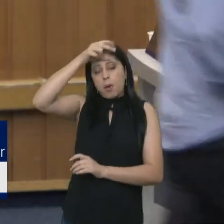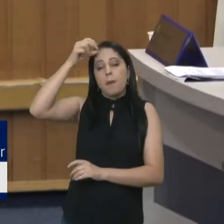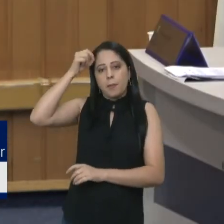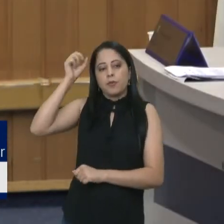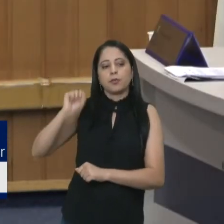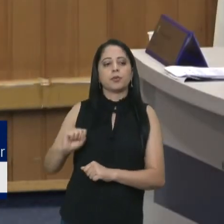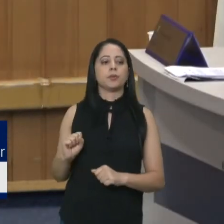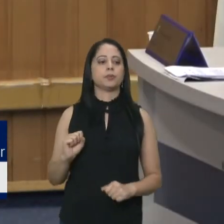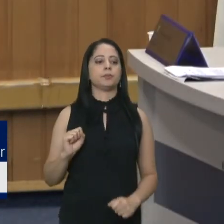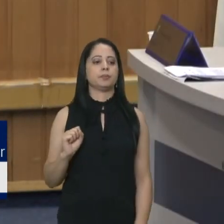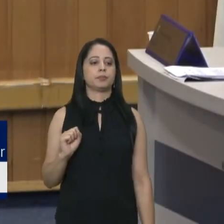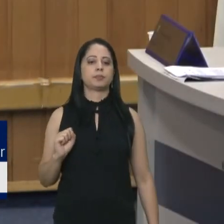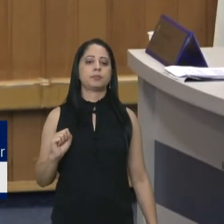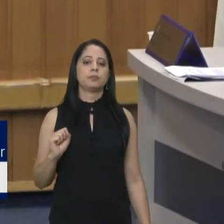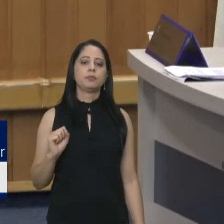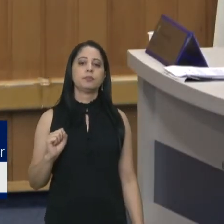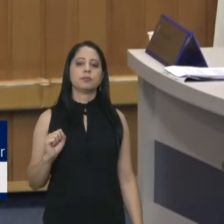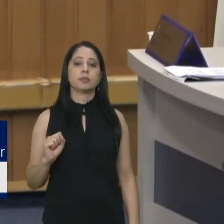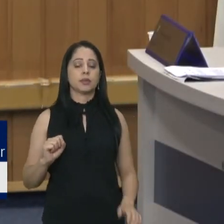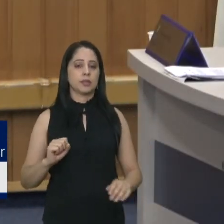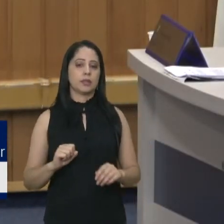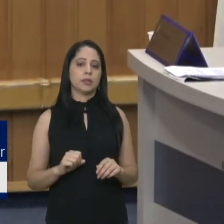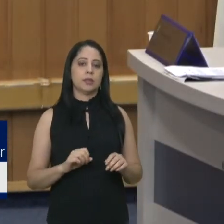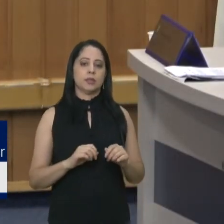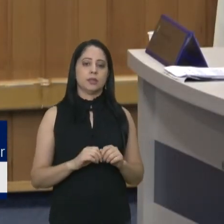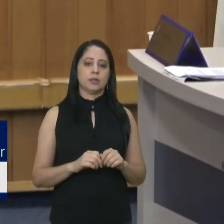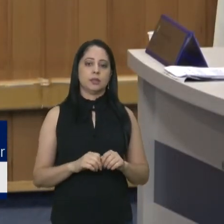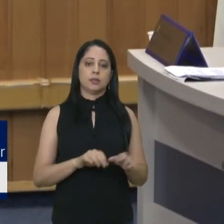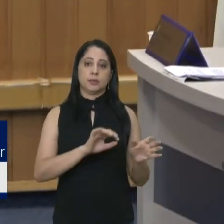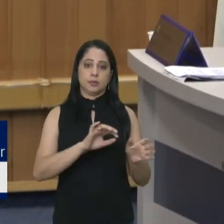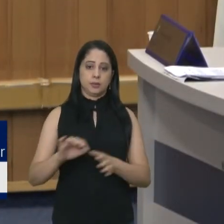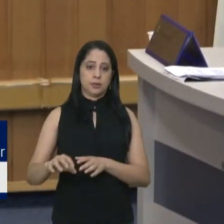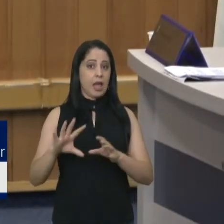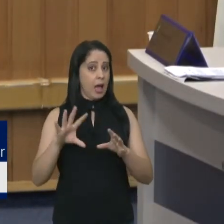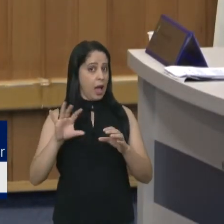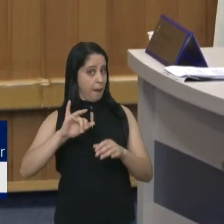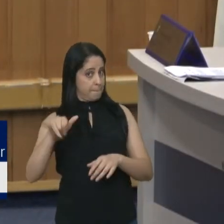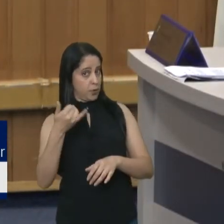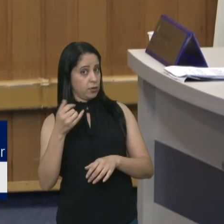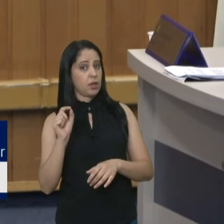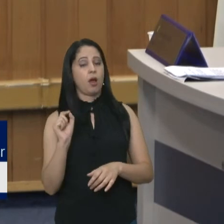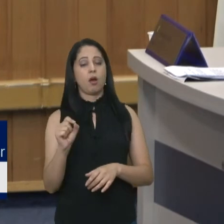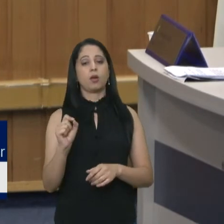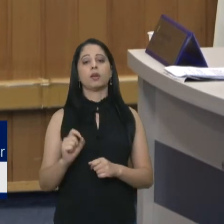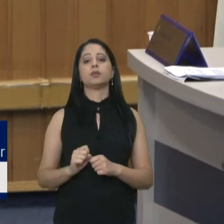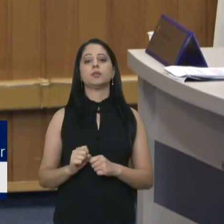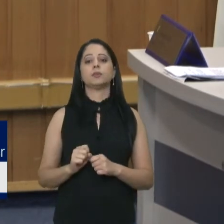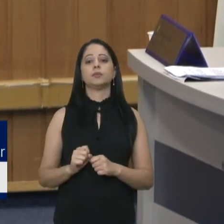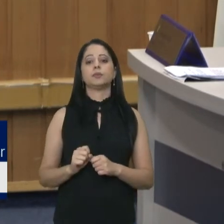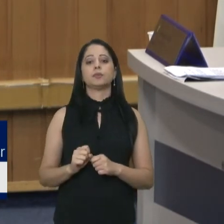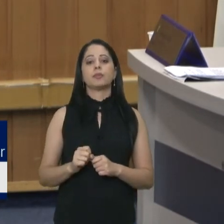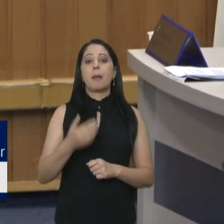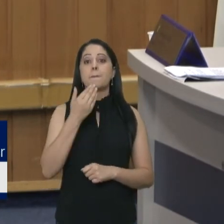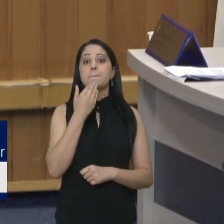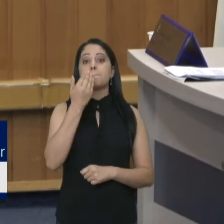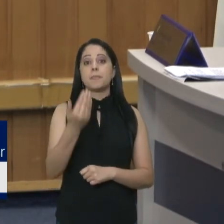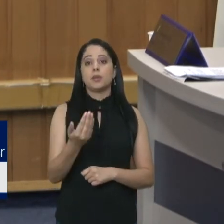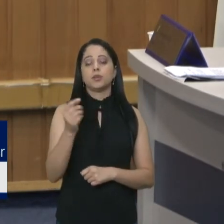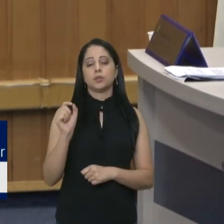questão do agendamento. E, senhor presidente, aproveitando também, gostaria de fazer alguns